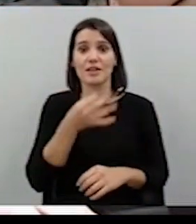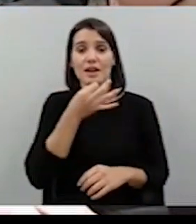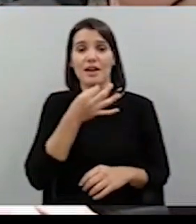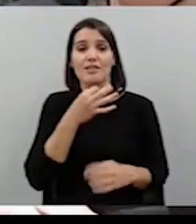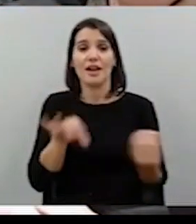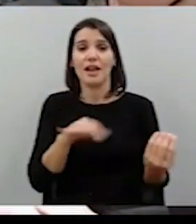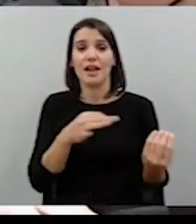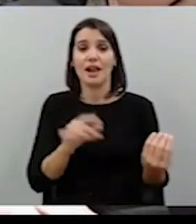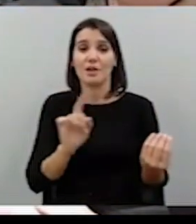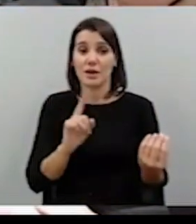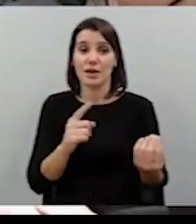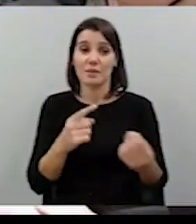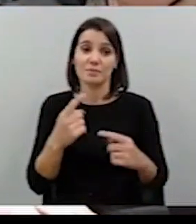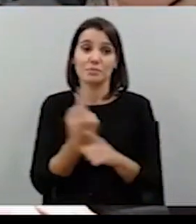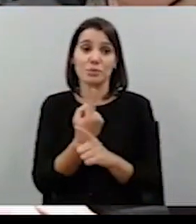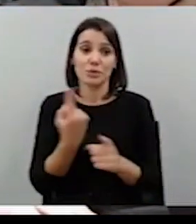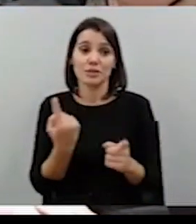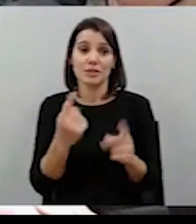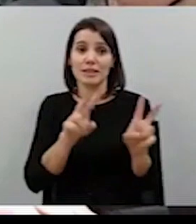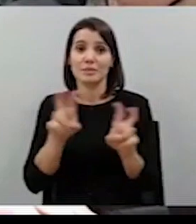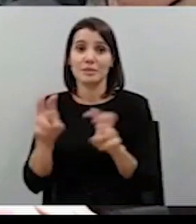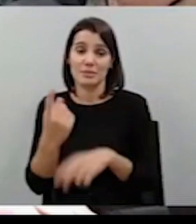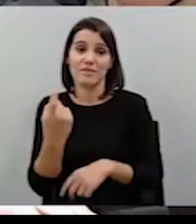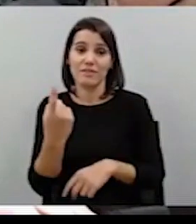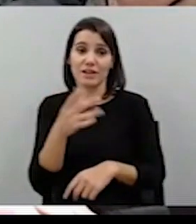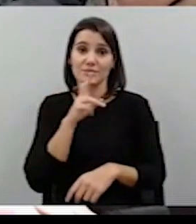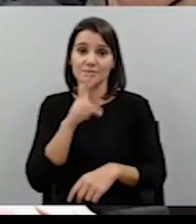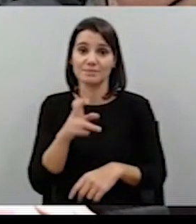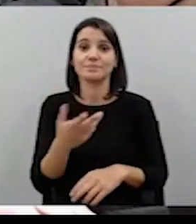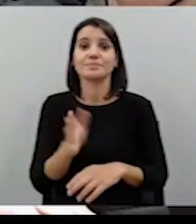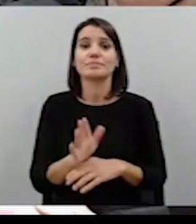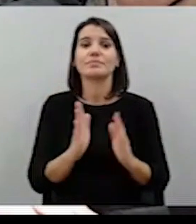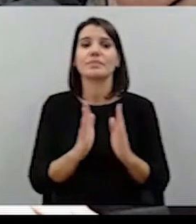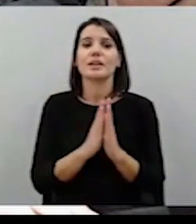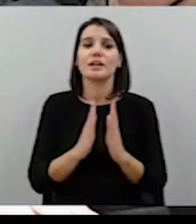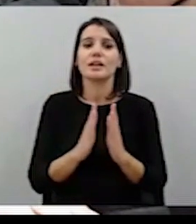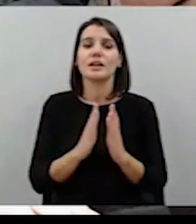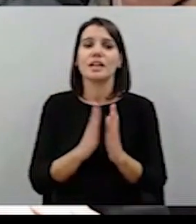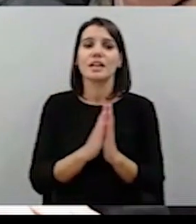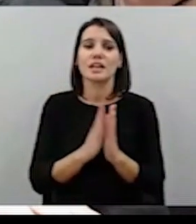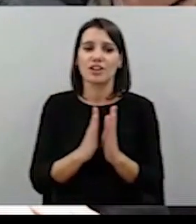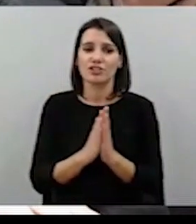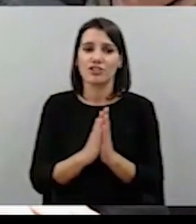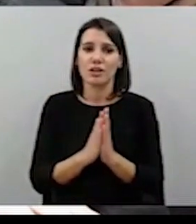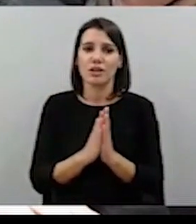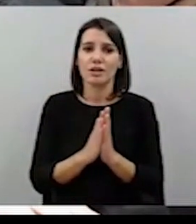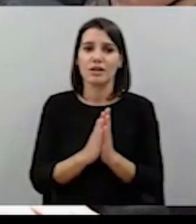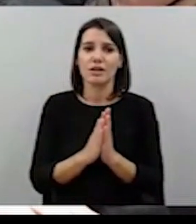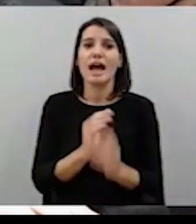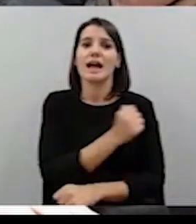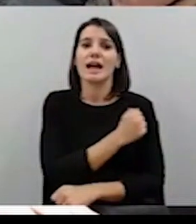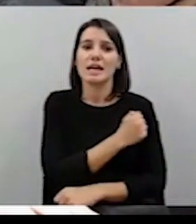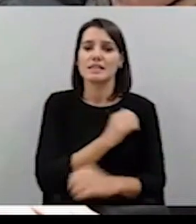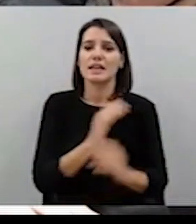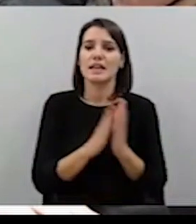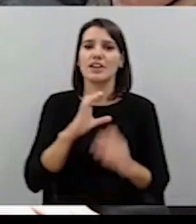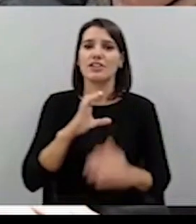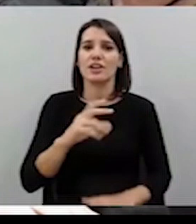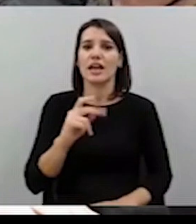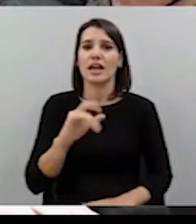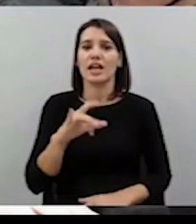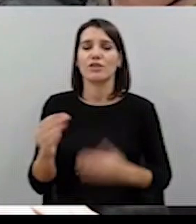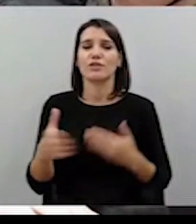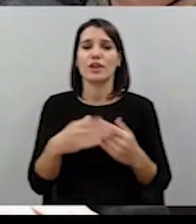responder. Posso dizer algumas. Casa Igreja Esqueiro não respondeu porque é que a casa continua fechada. Plano Municipal